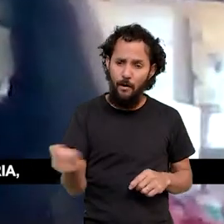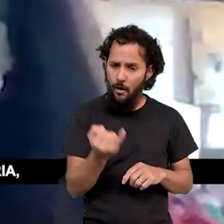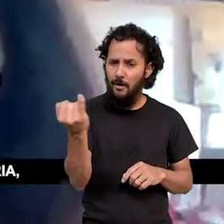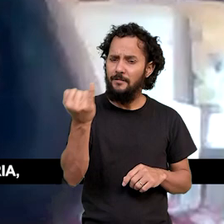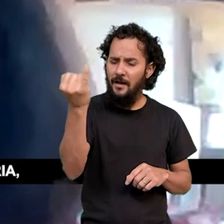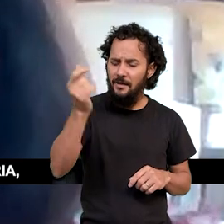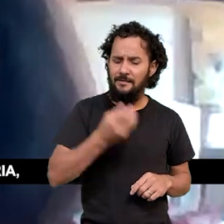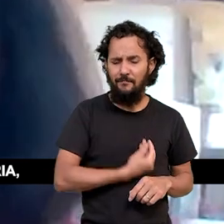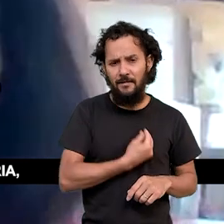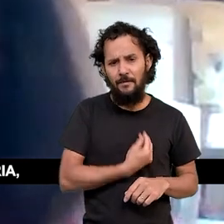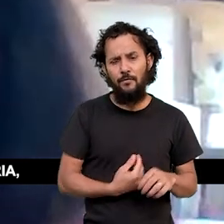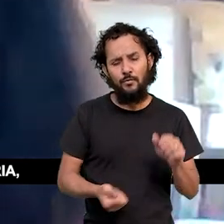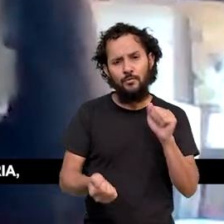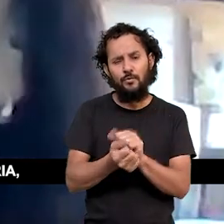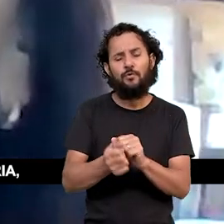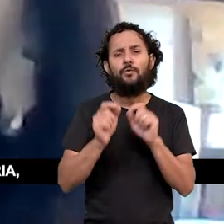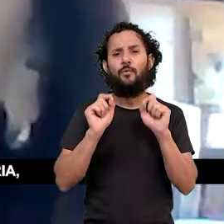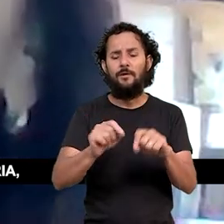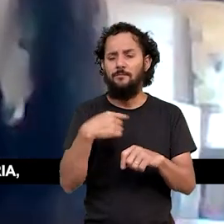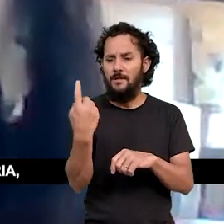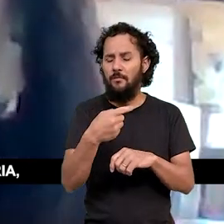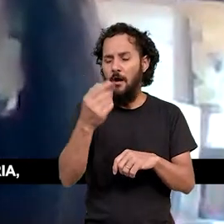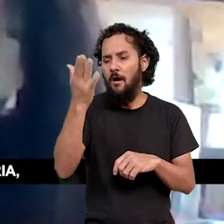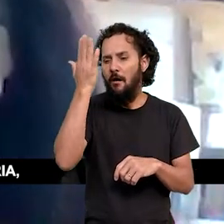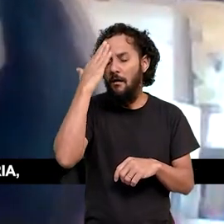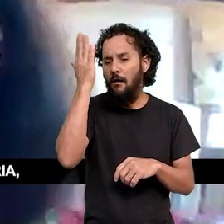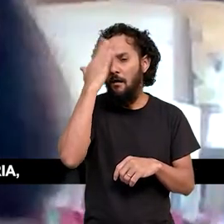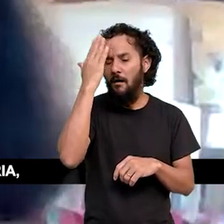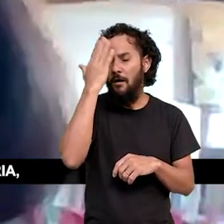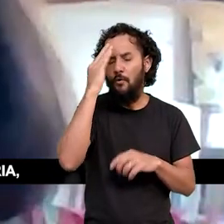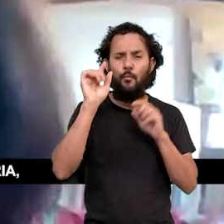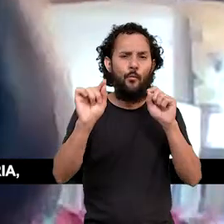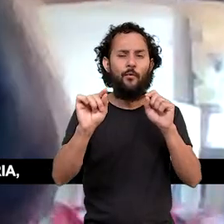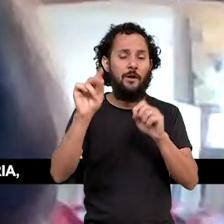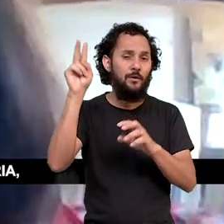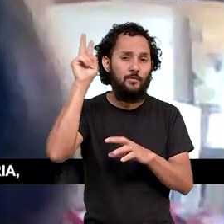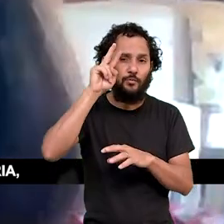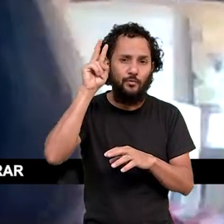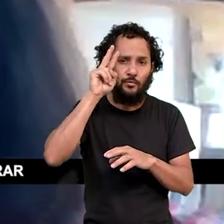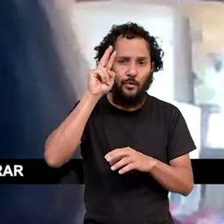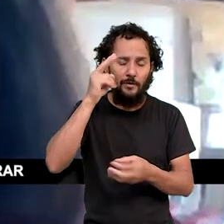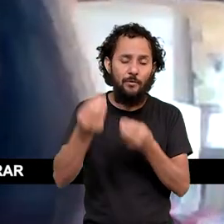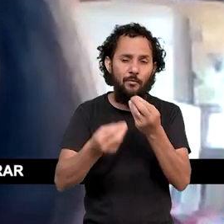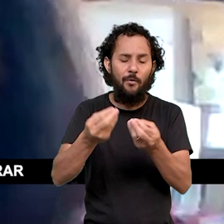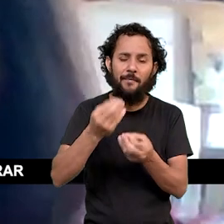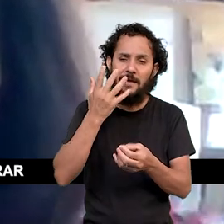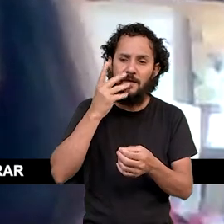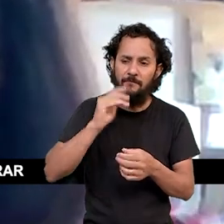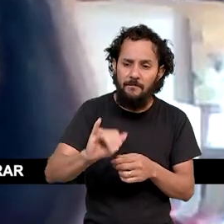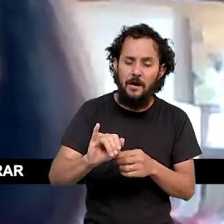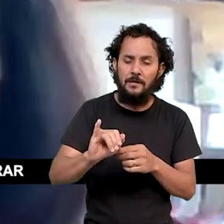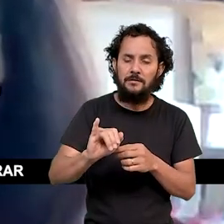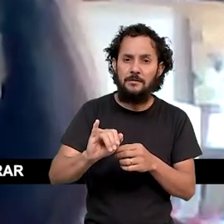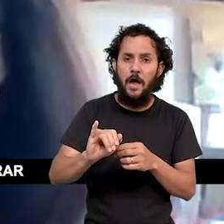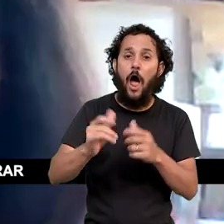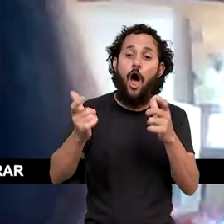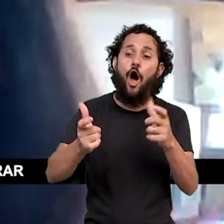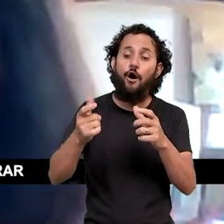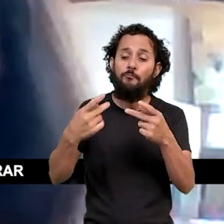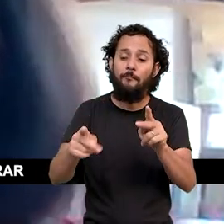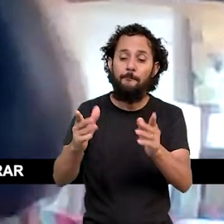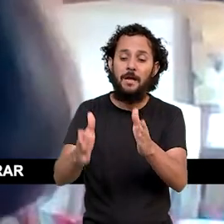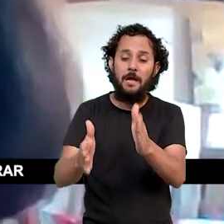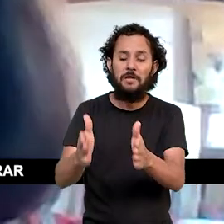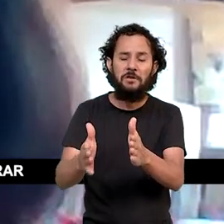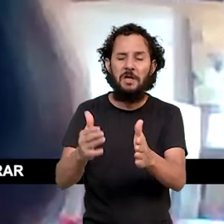importância muito grande para que nós pudéssemos entender um pouco da história da infância neste período,